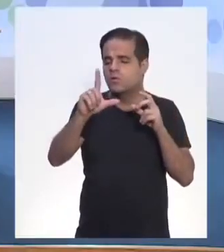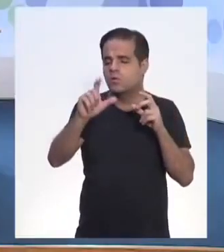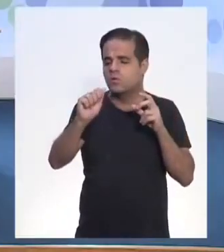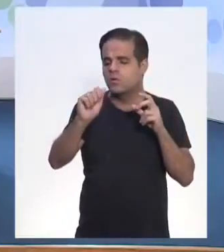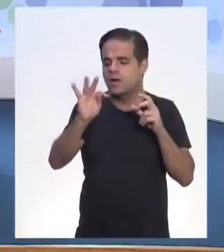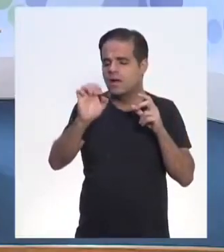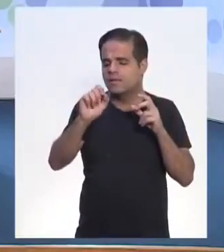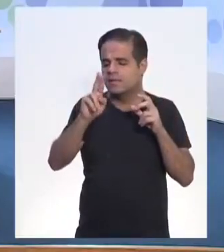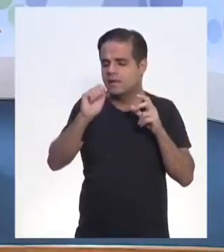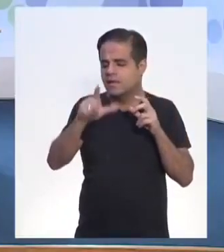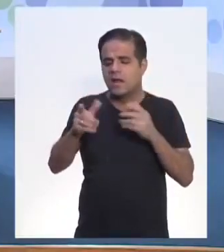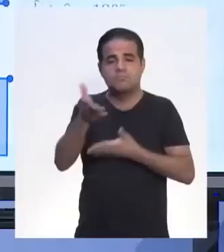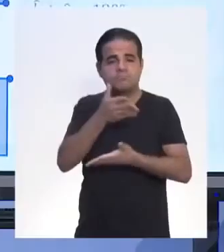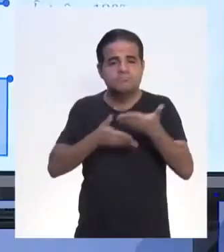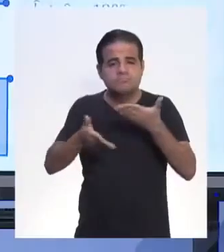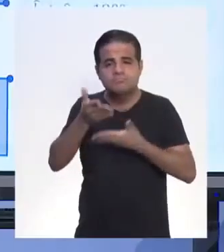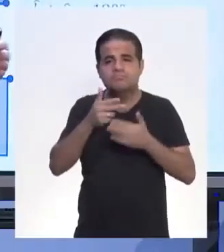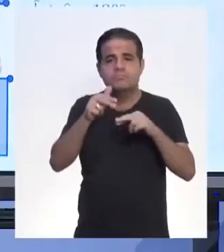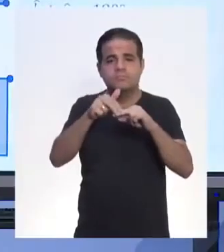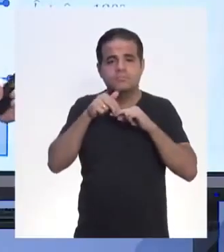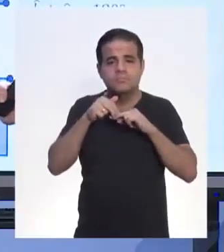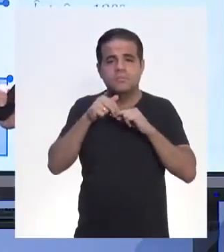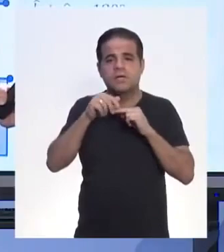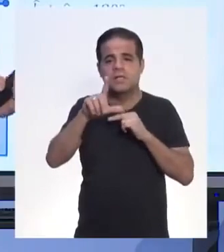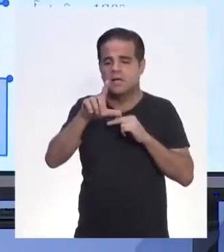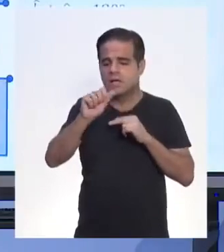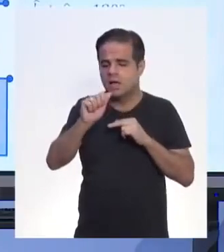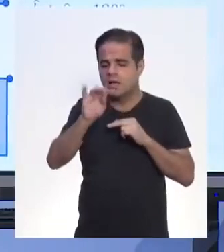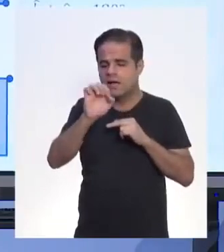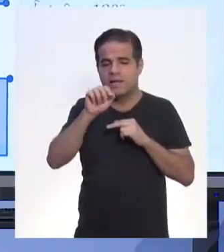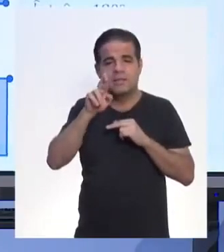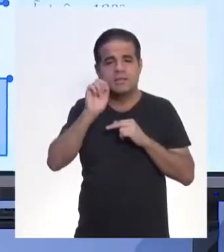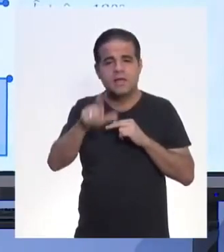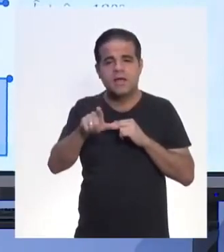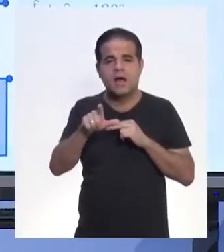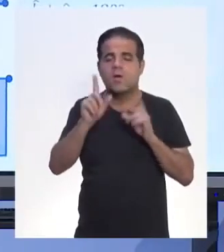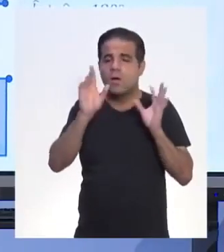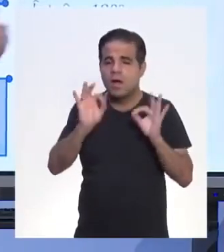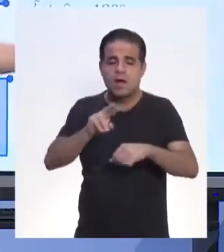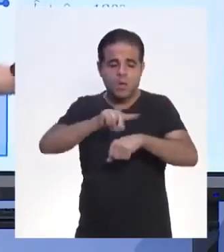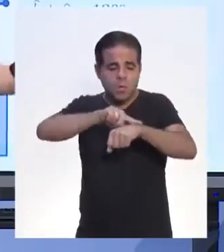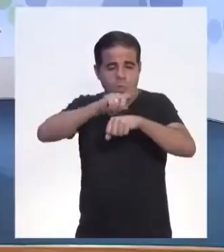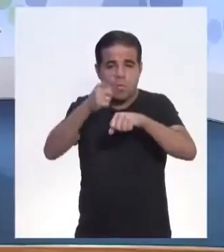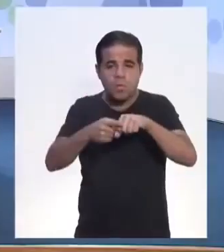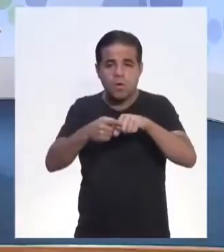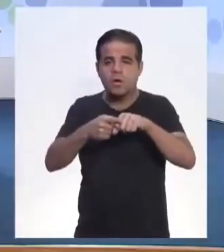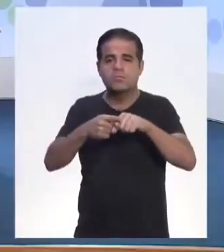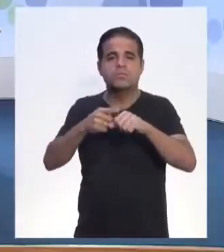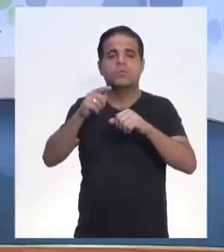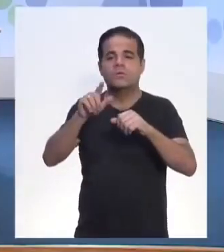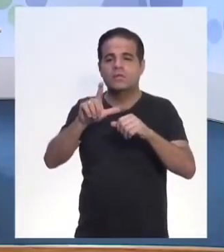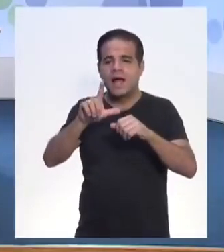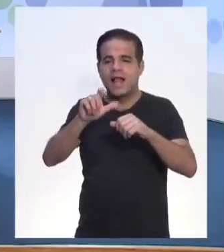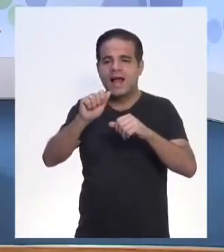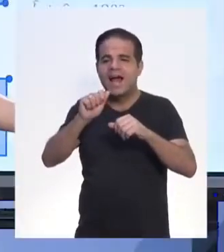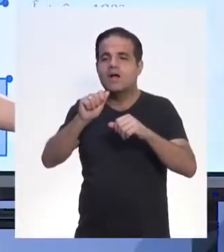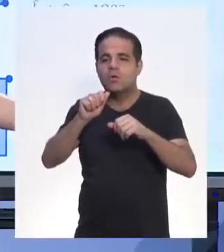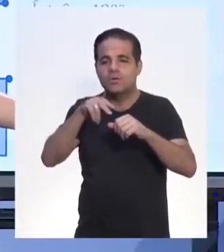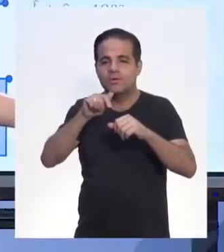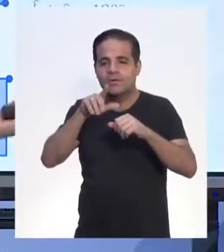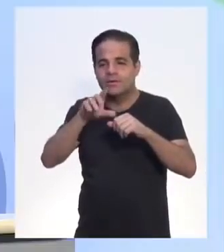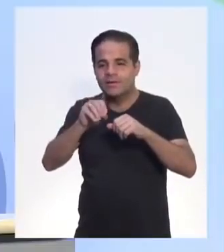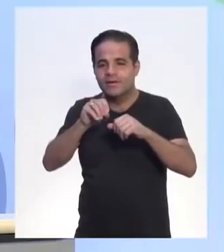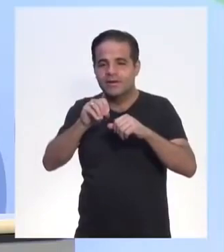ali é por causa de lateral, né? É como se o ângulo estivesse na lateral do outro.